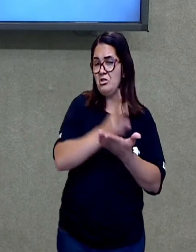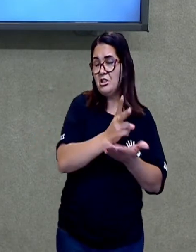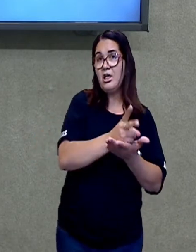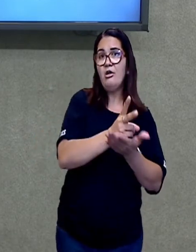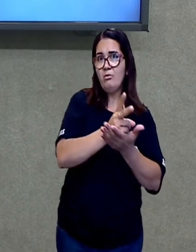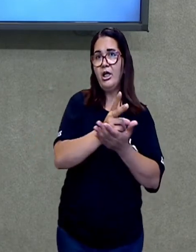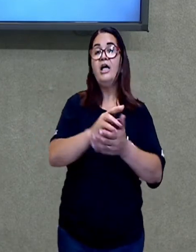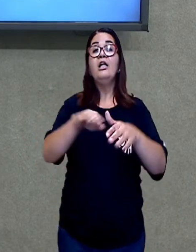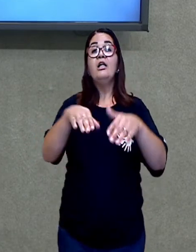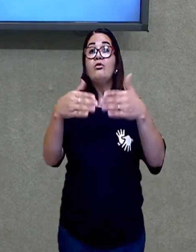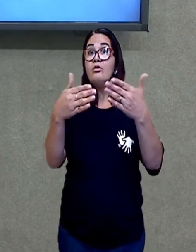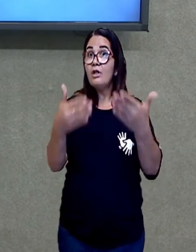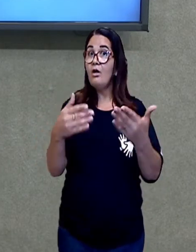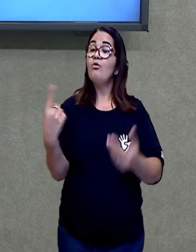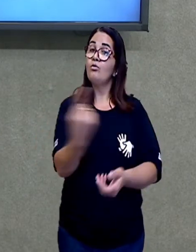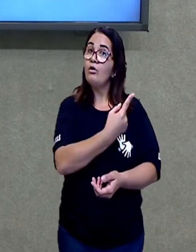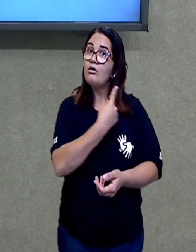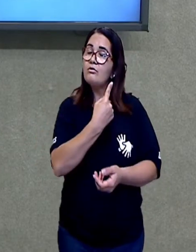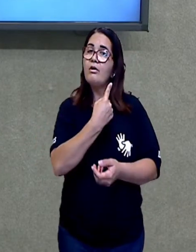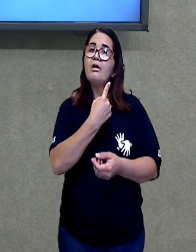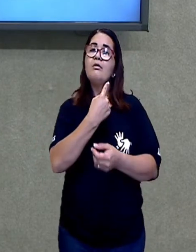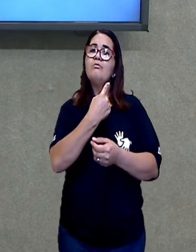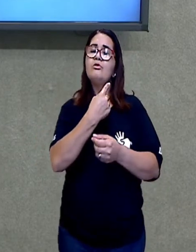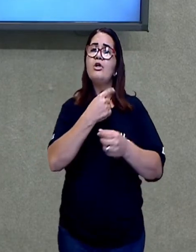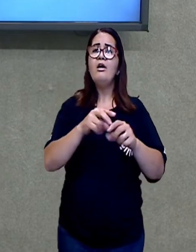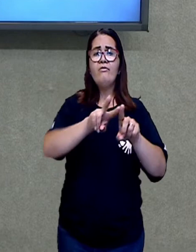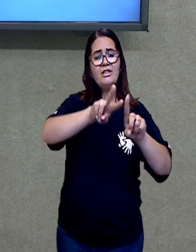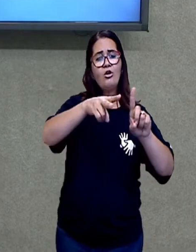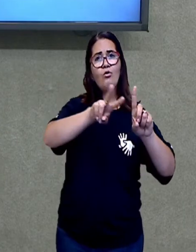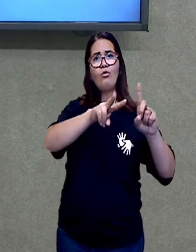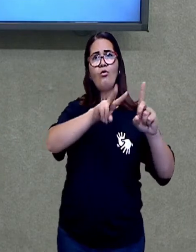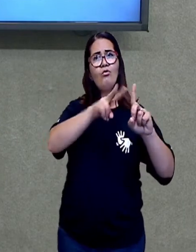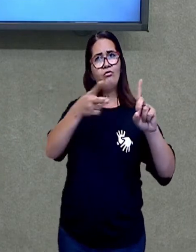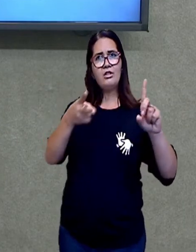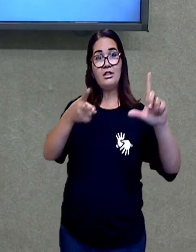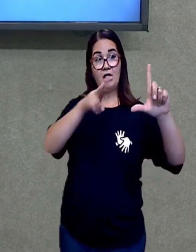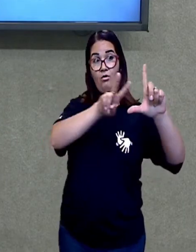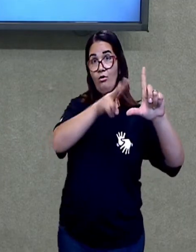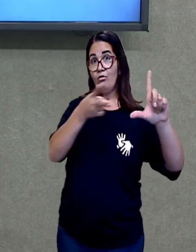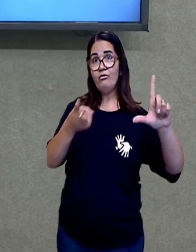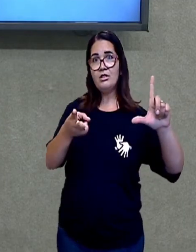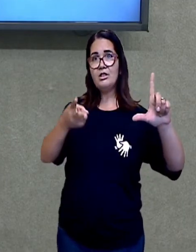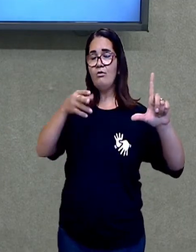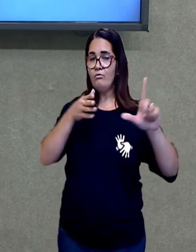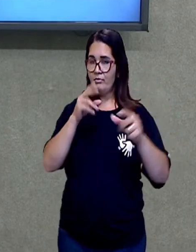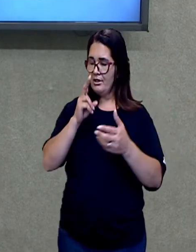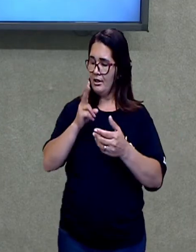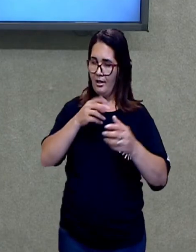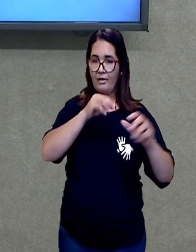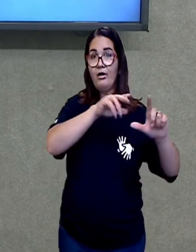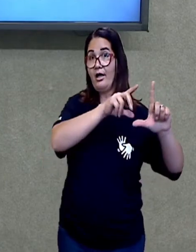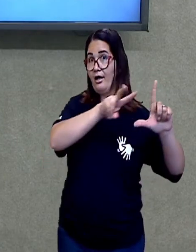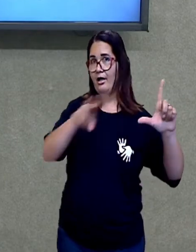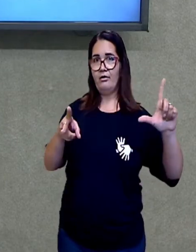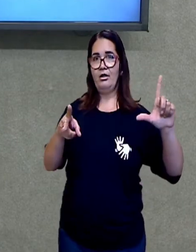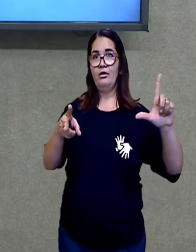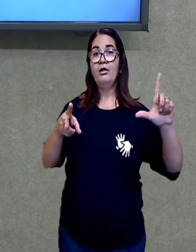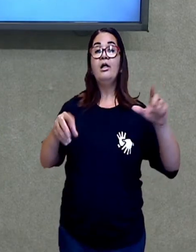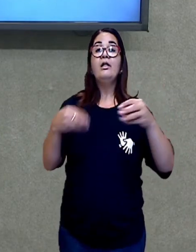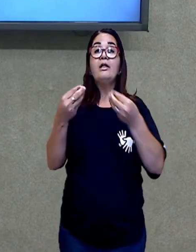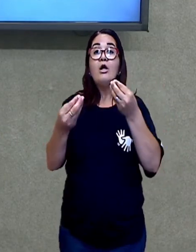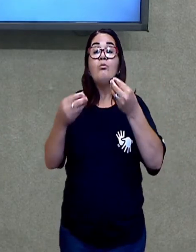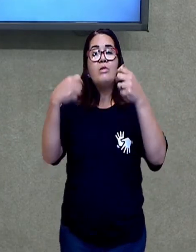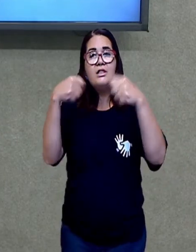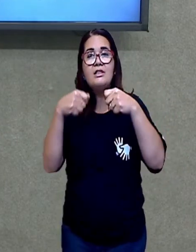conversão direta de litro para mililitro. O que nós devemos fazer então? Devemos multiplicar